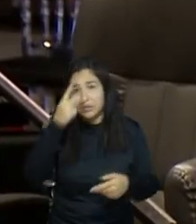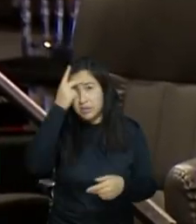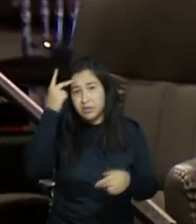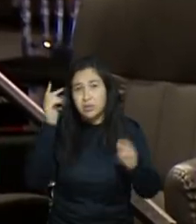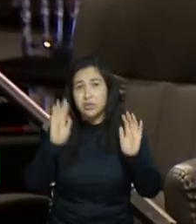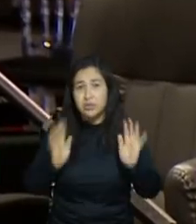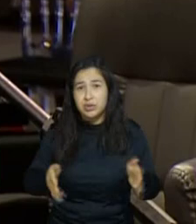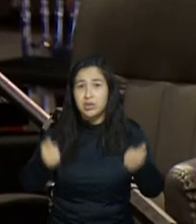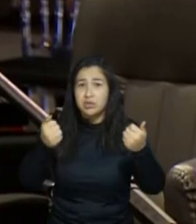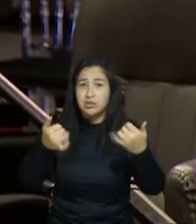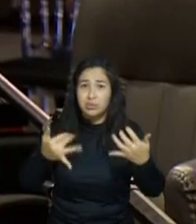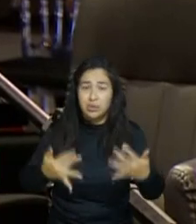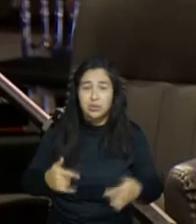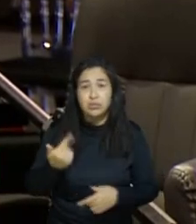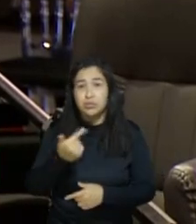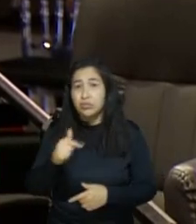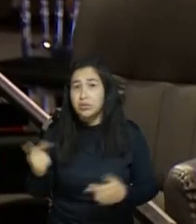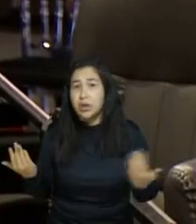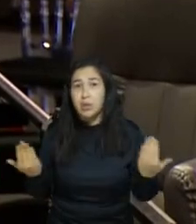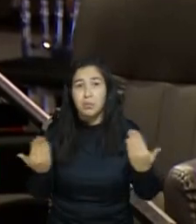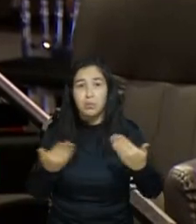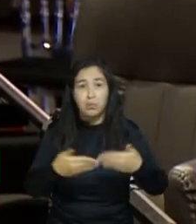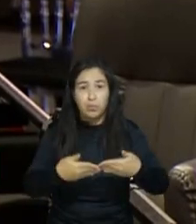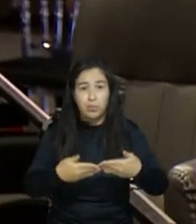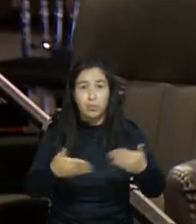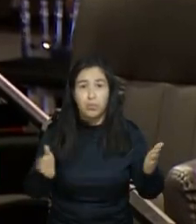que não há bloqueios de